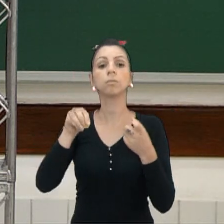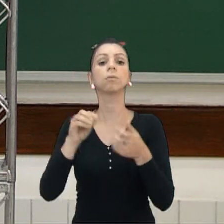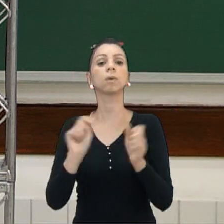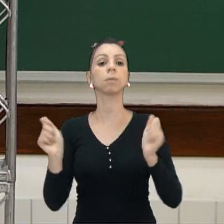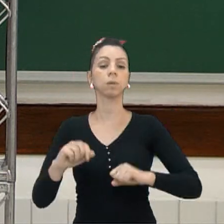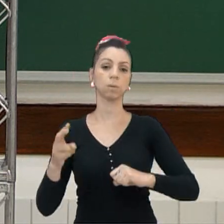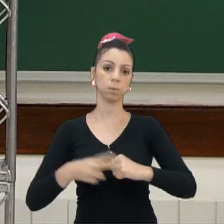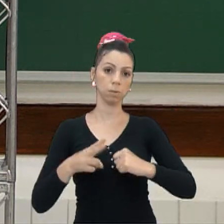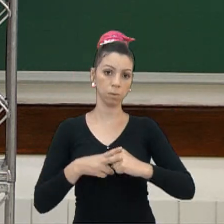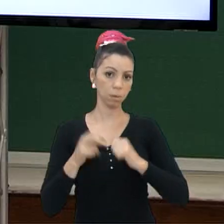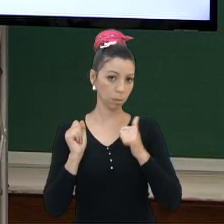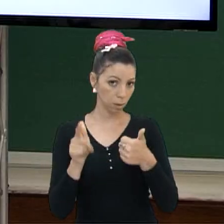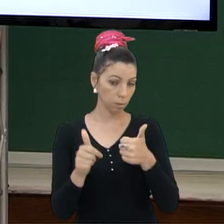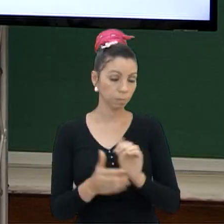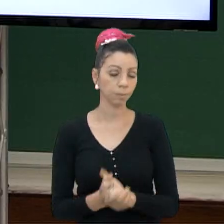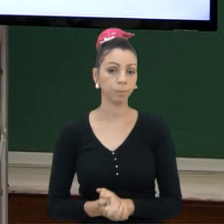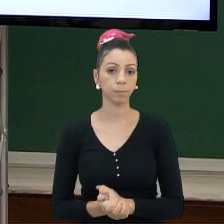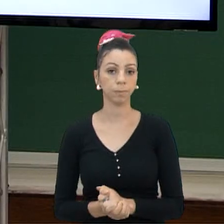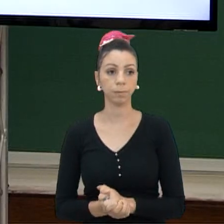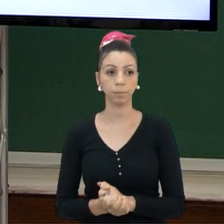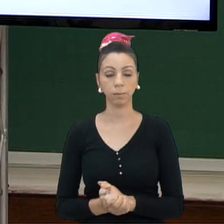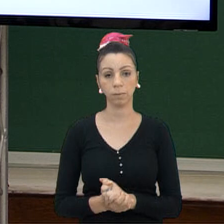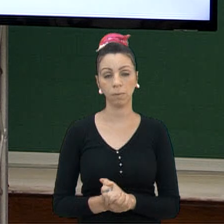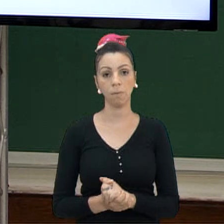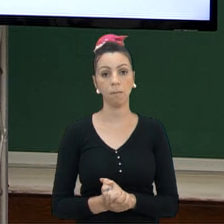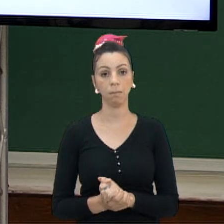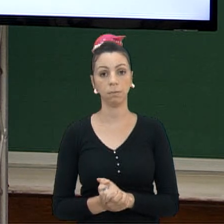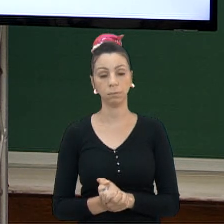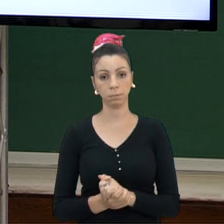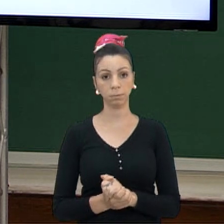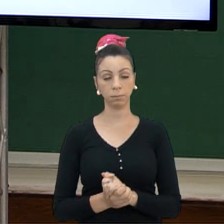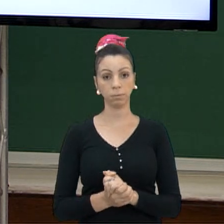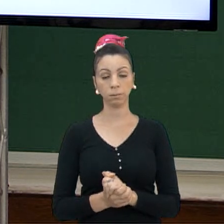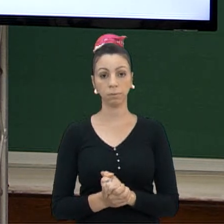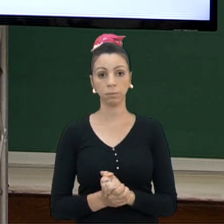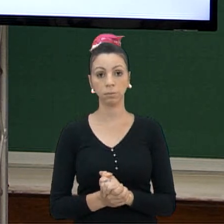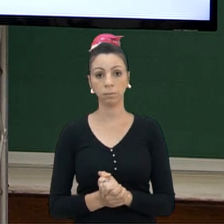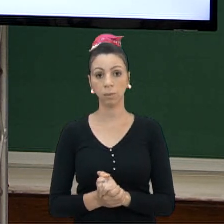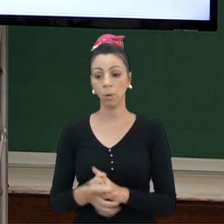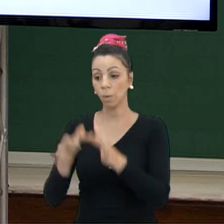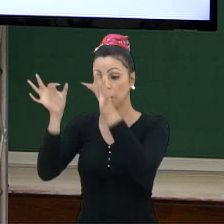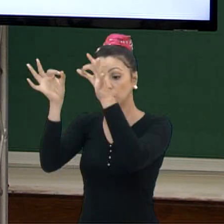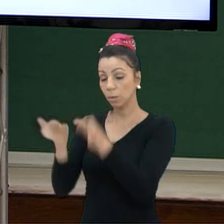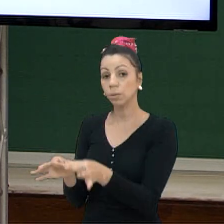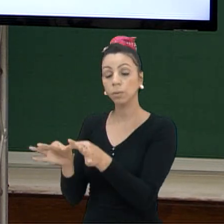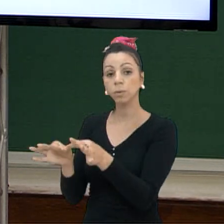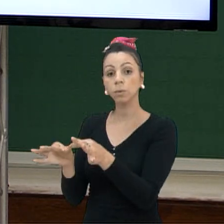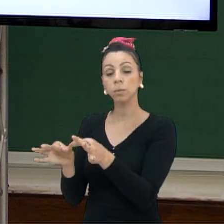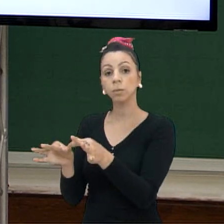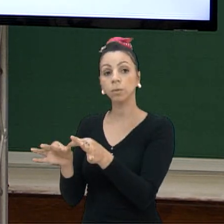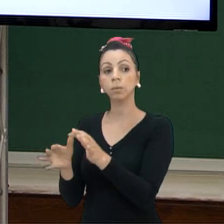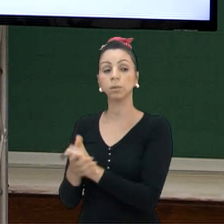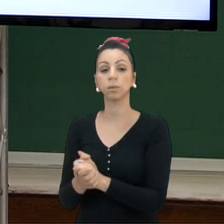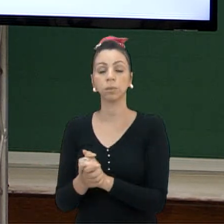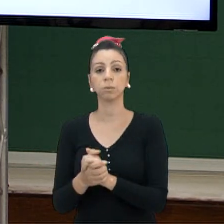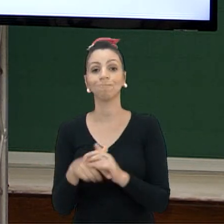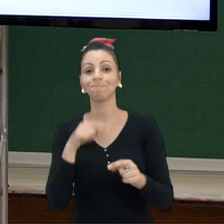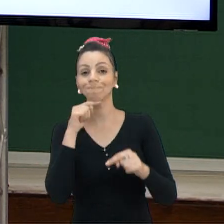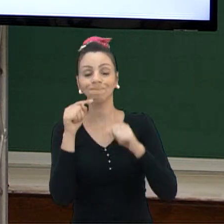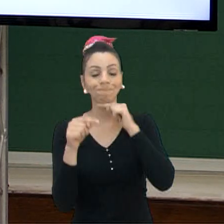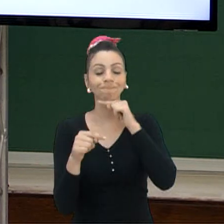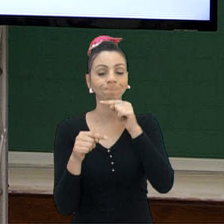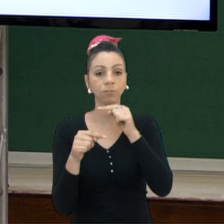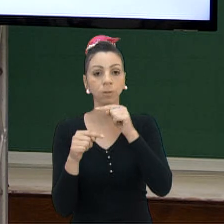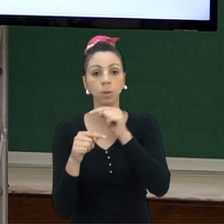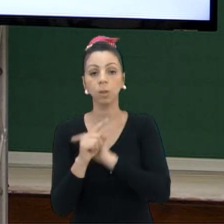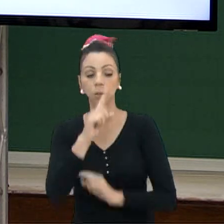deve utilizar, certo? O indicativo vai mostrar certeza, o subjuntivo incerteza